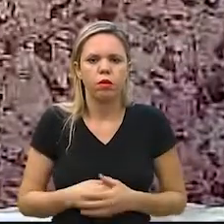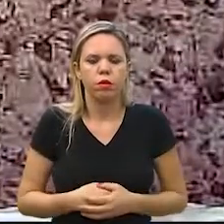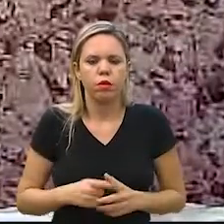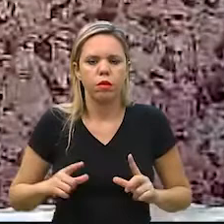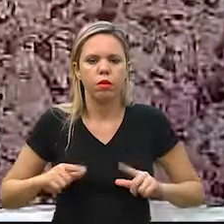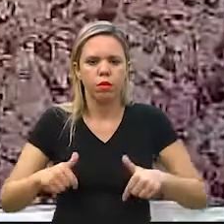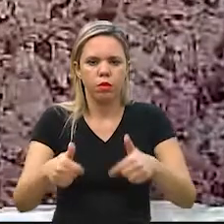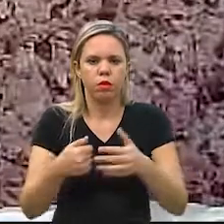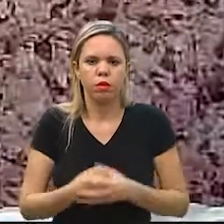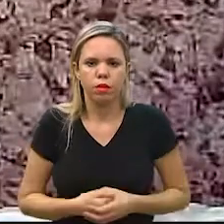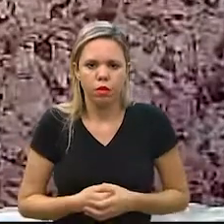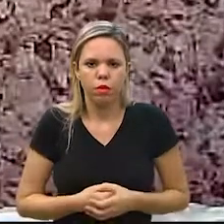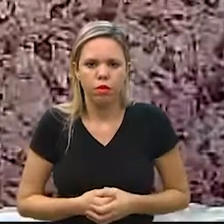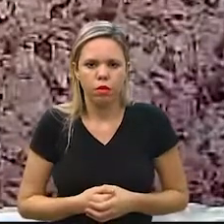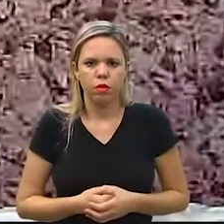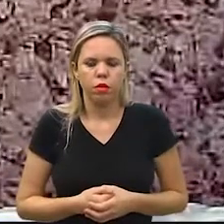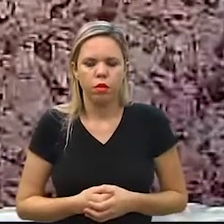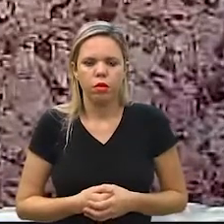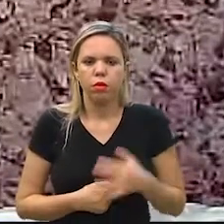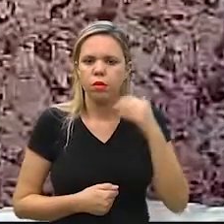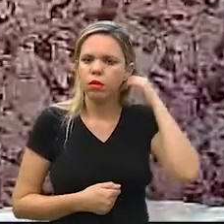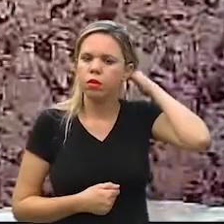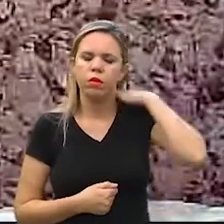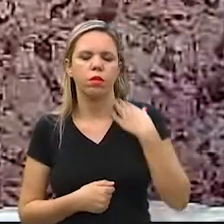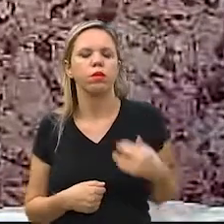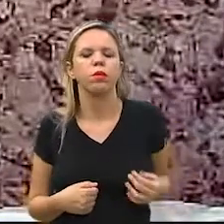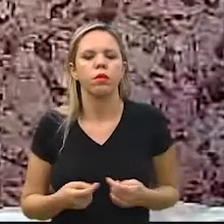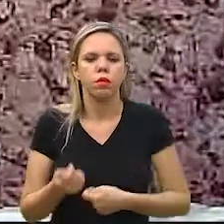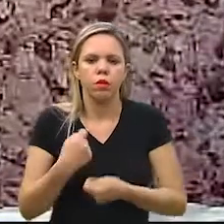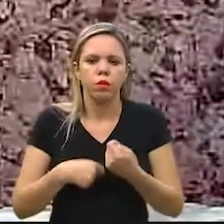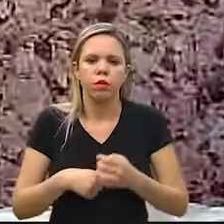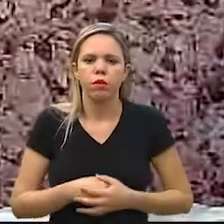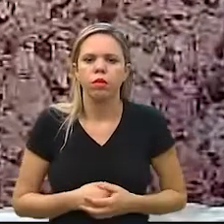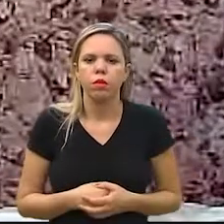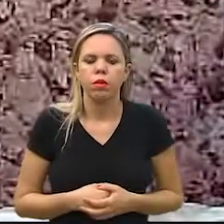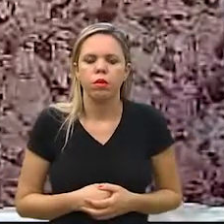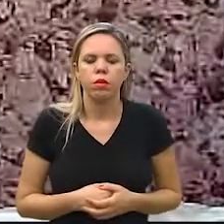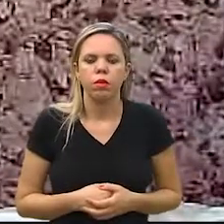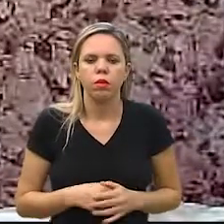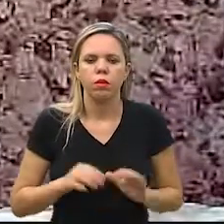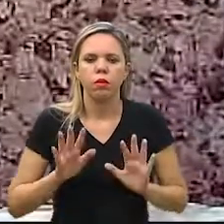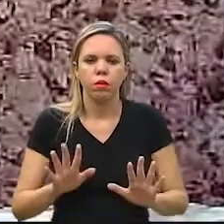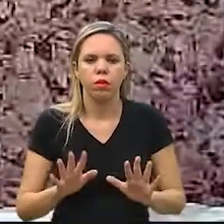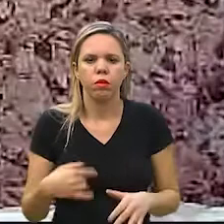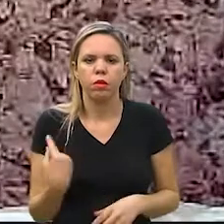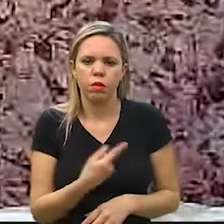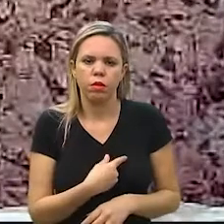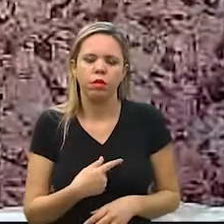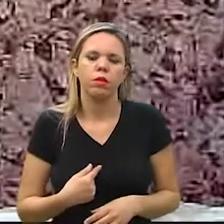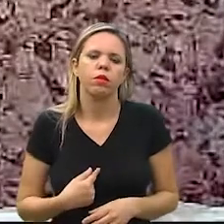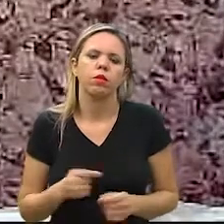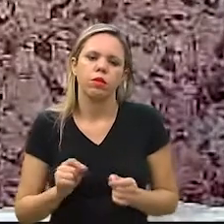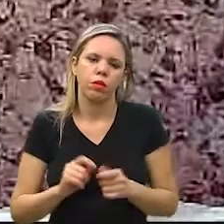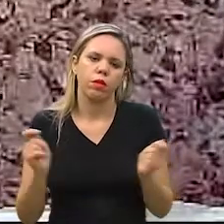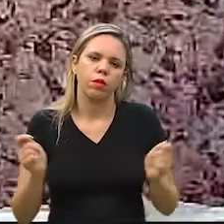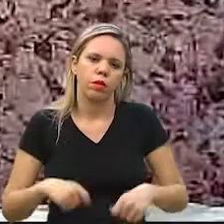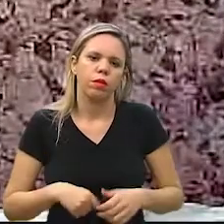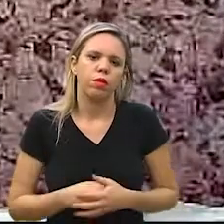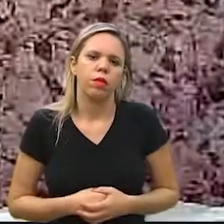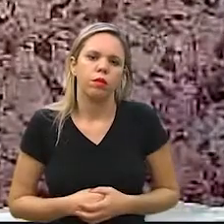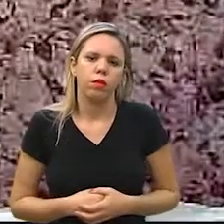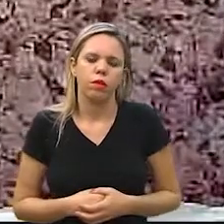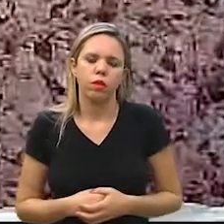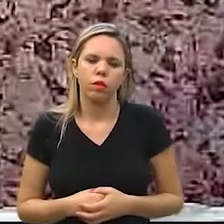de atuação na esfera econômica, né? Mas a gente, no que for